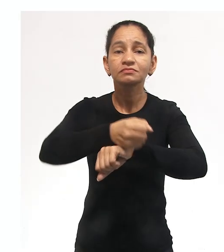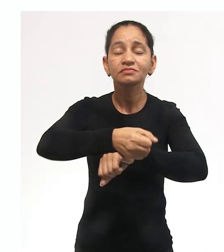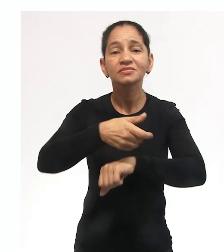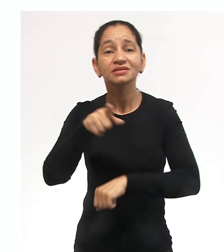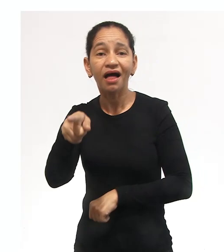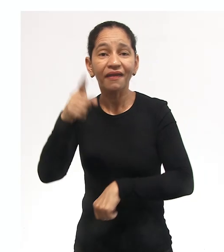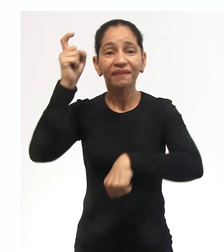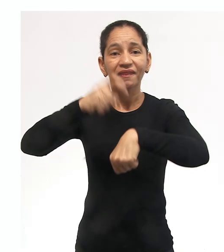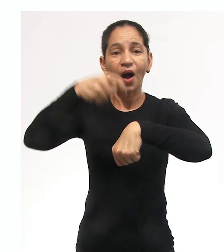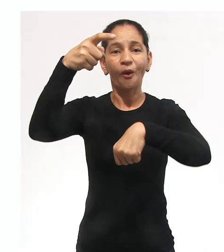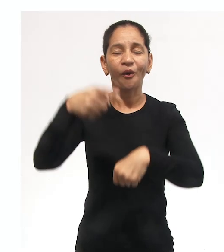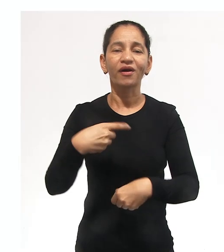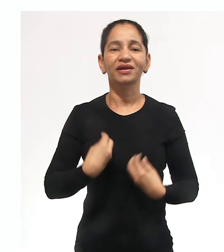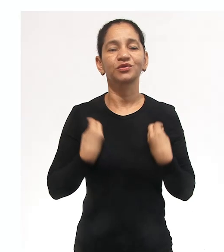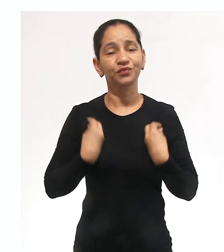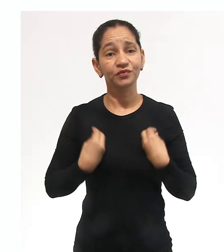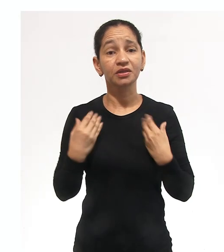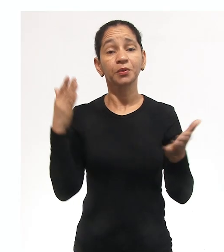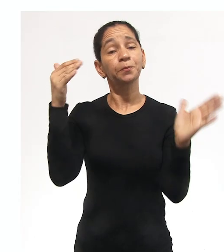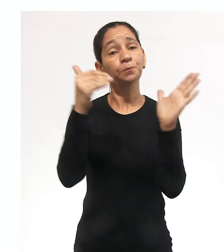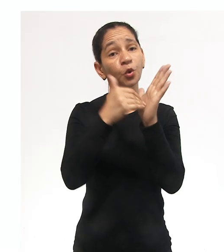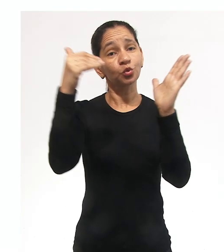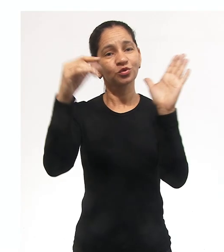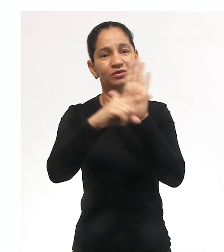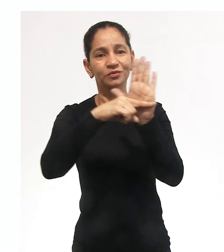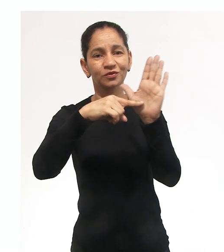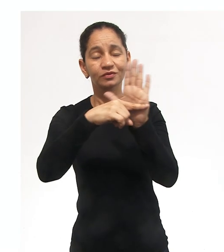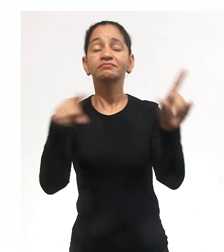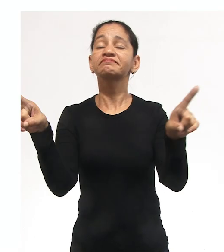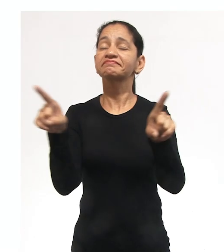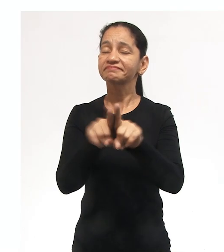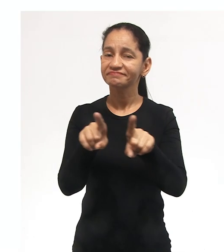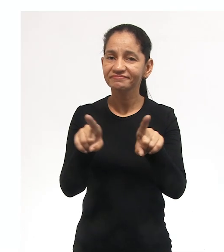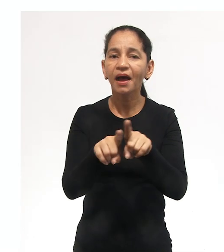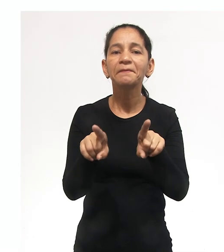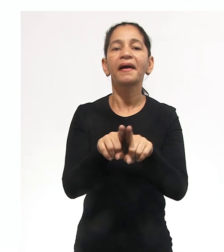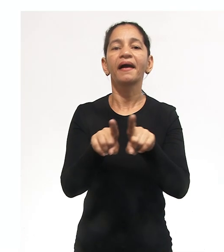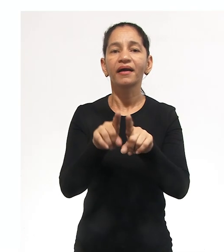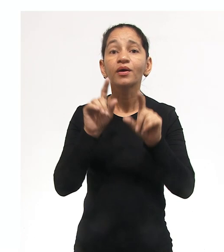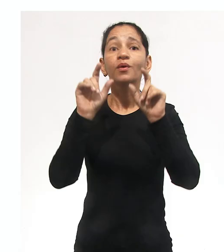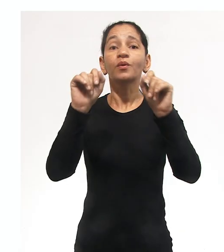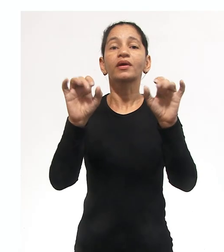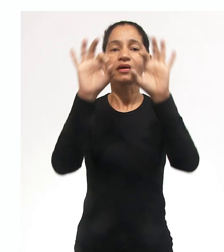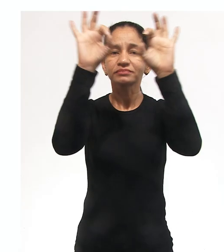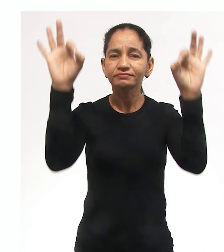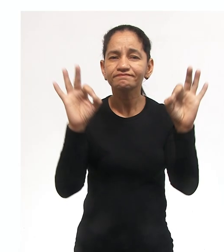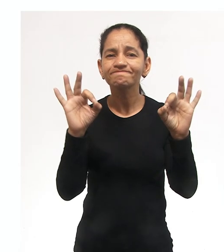ativo das práticas sociais. E por último aqui, nós também trazemos